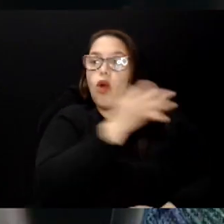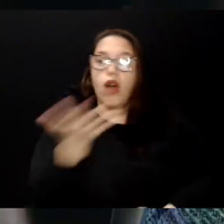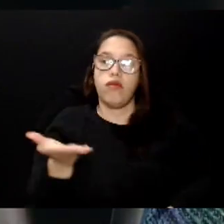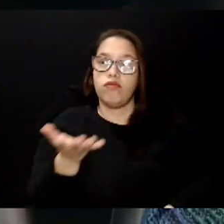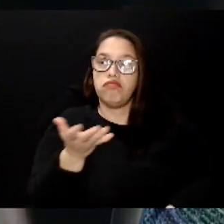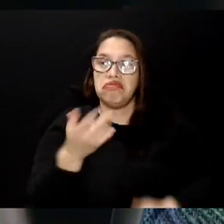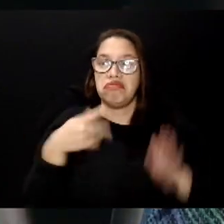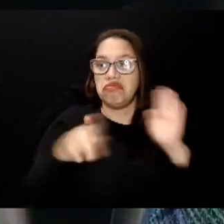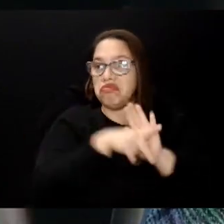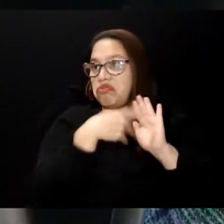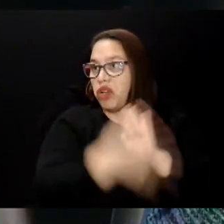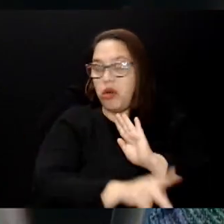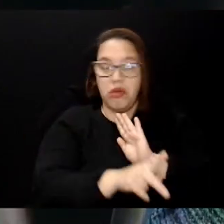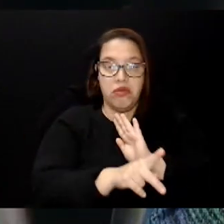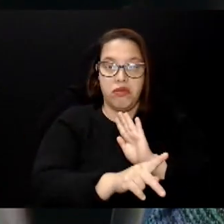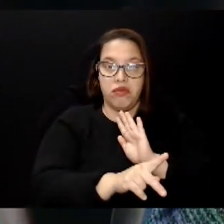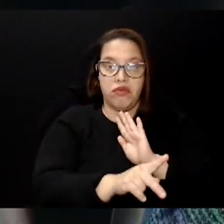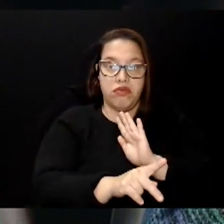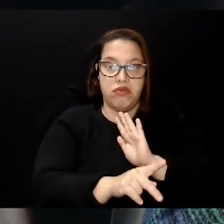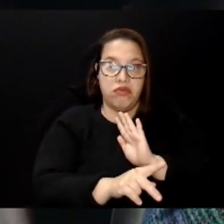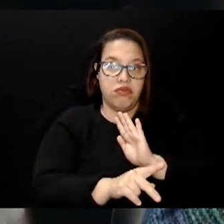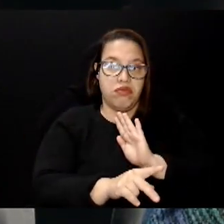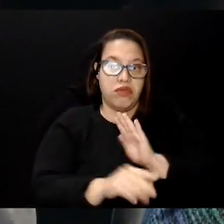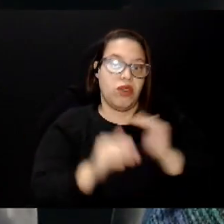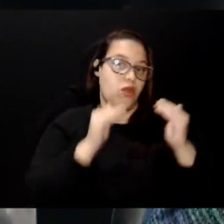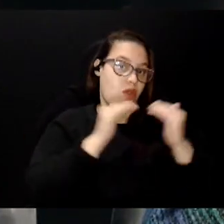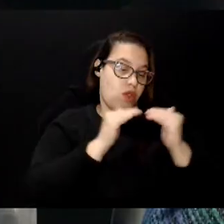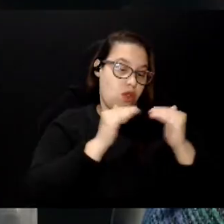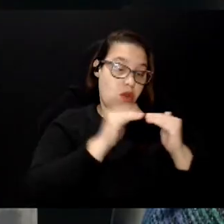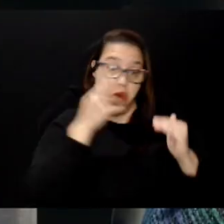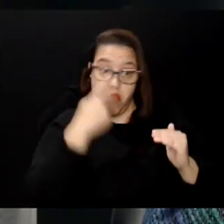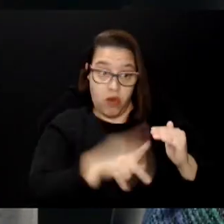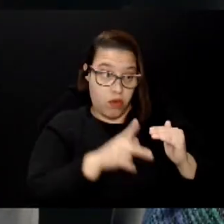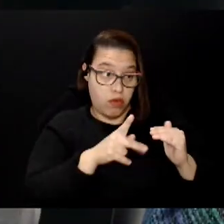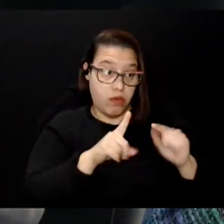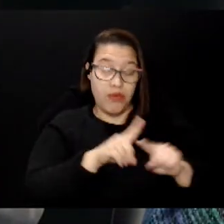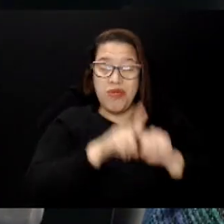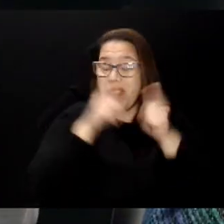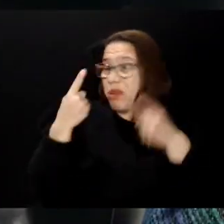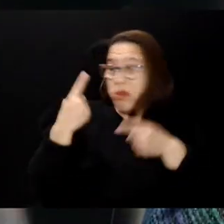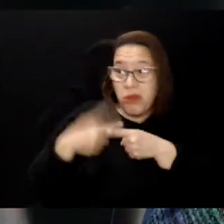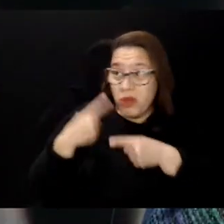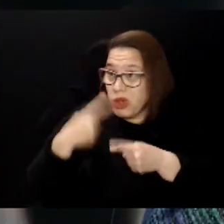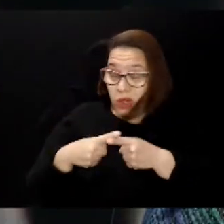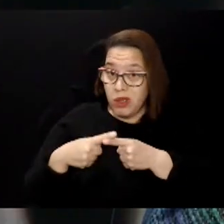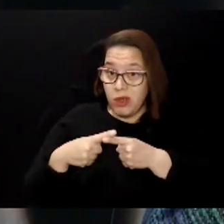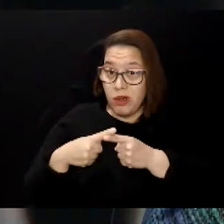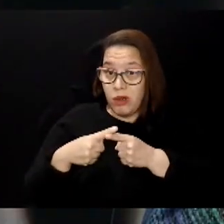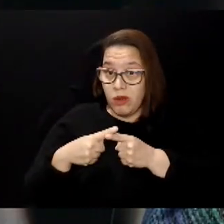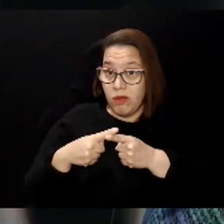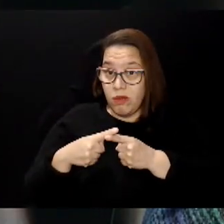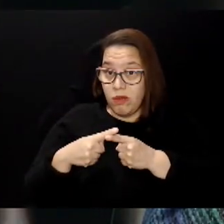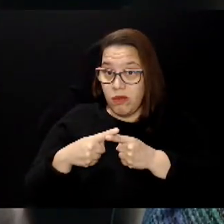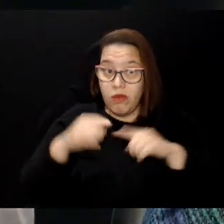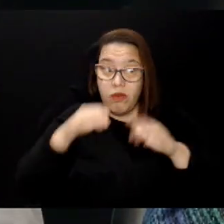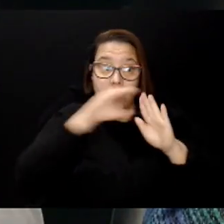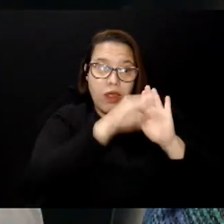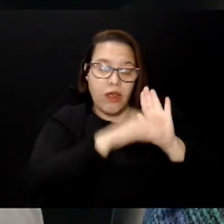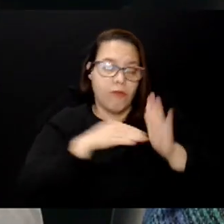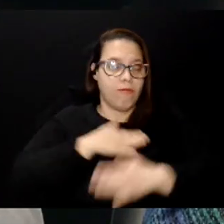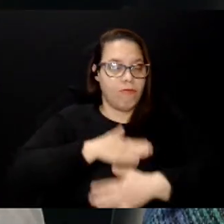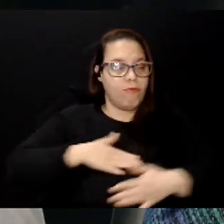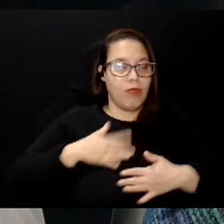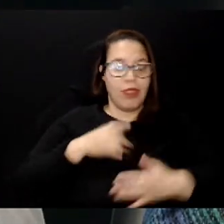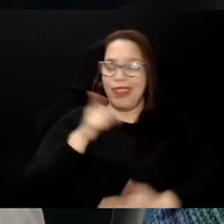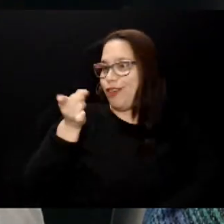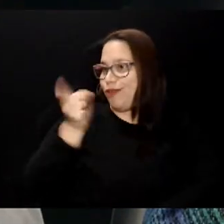Ele tende a concordar com você. Sim. Mas por quê? Ele foi programado para te agradar? Não. Ele foi programado